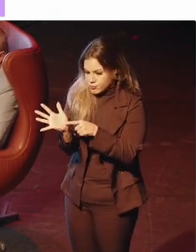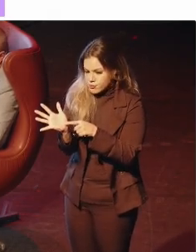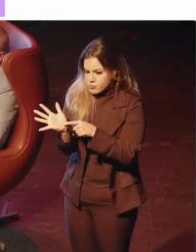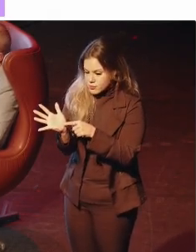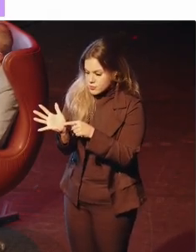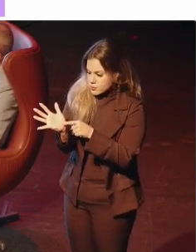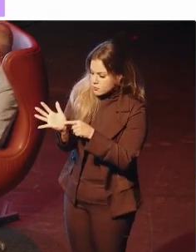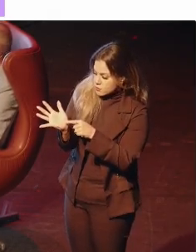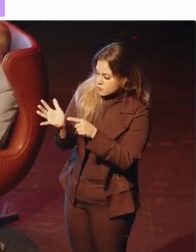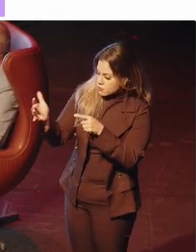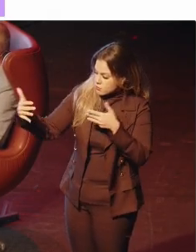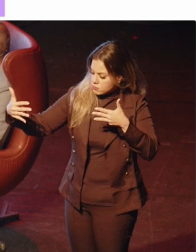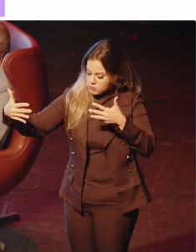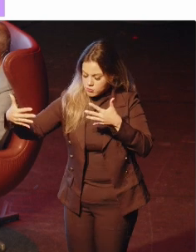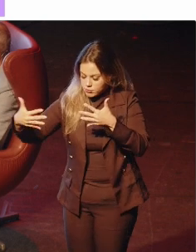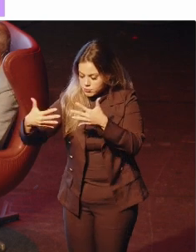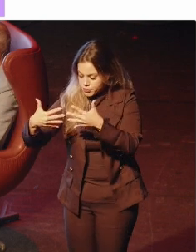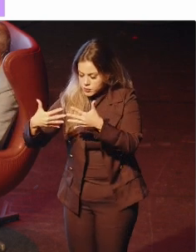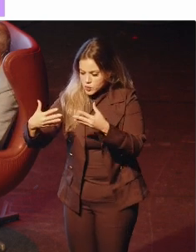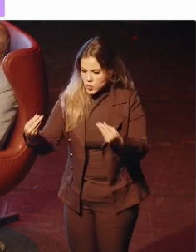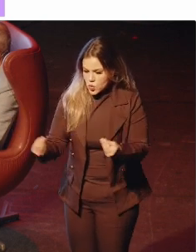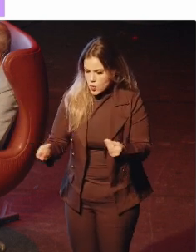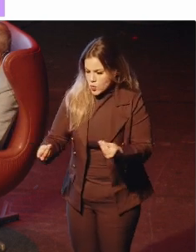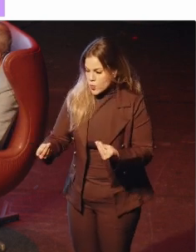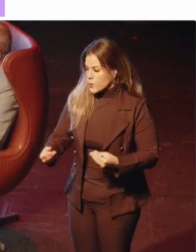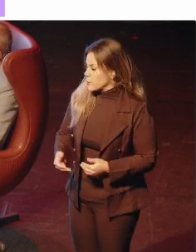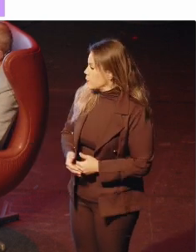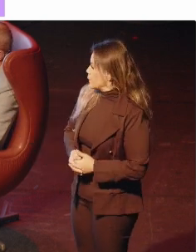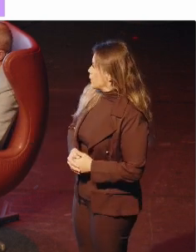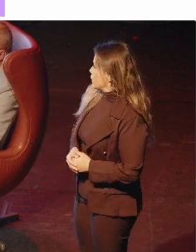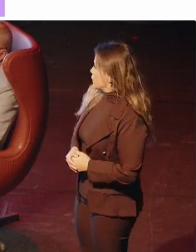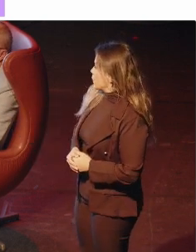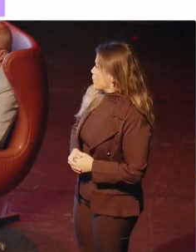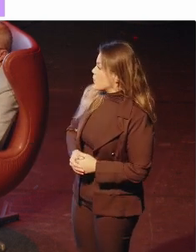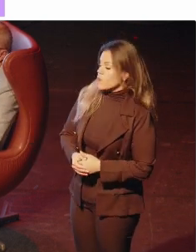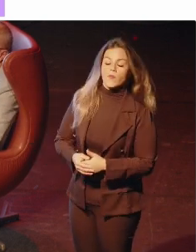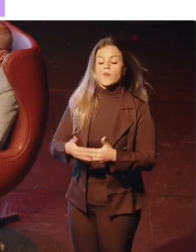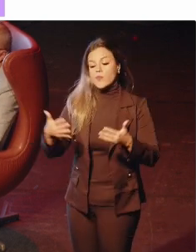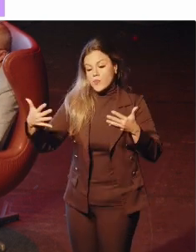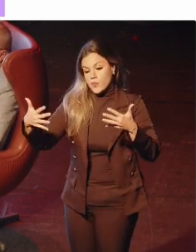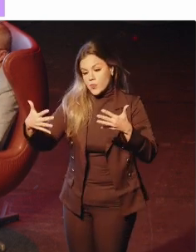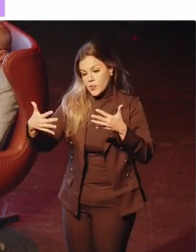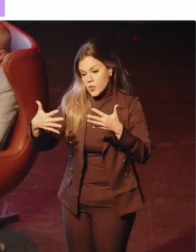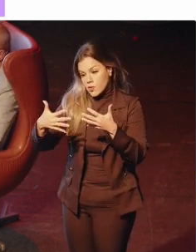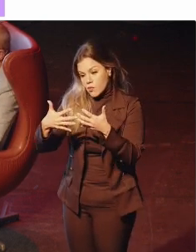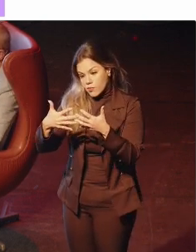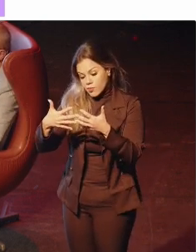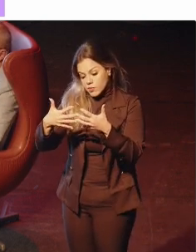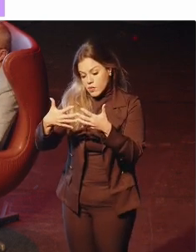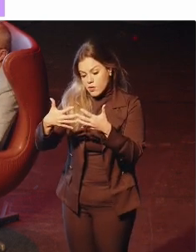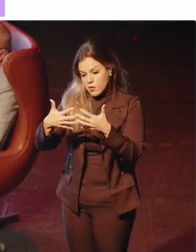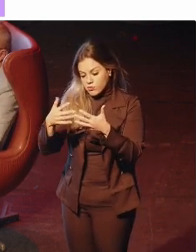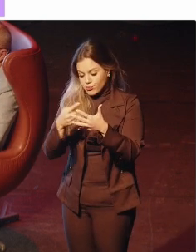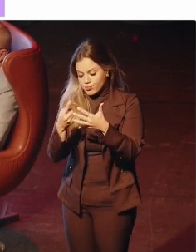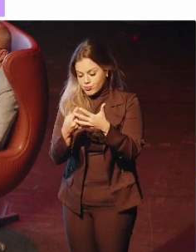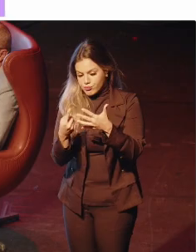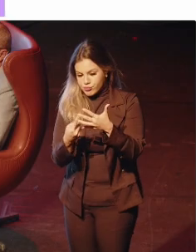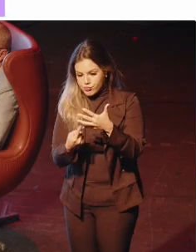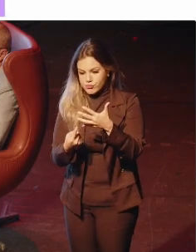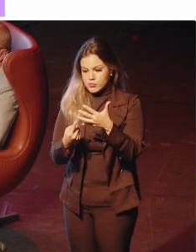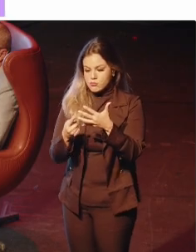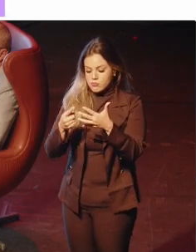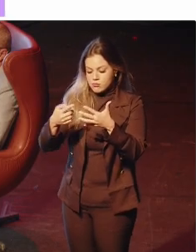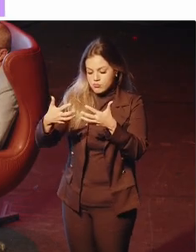cérebro numa macrovisão, né? E essas medicações, elas vão se ligar em diferentes